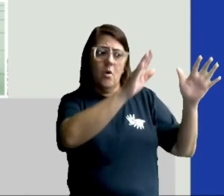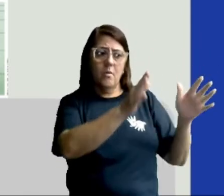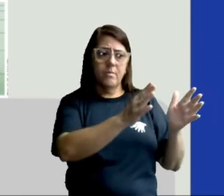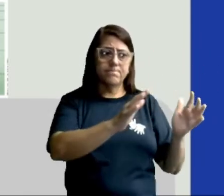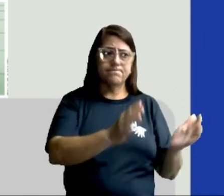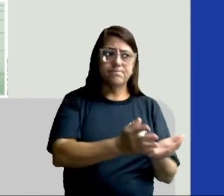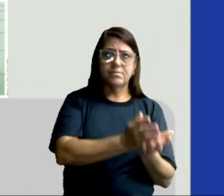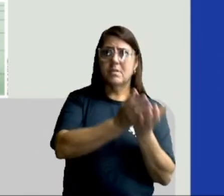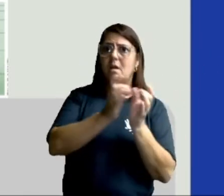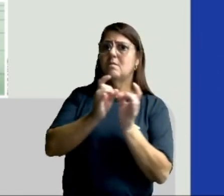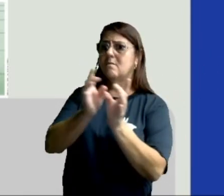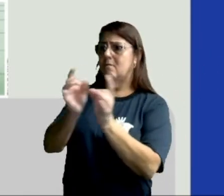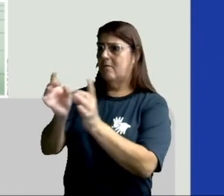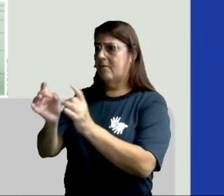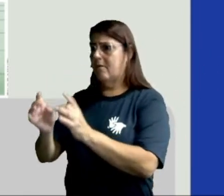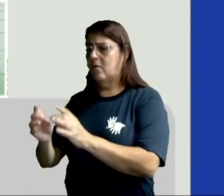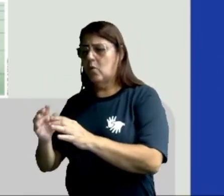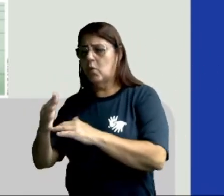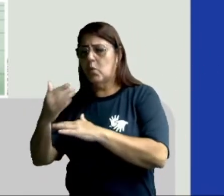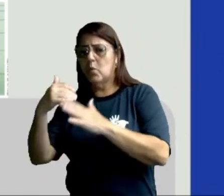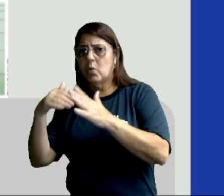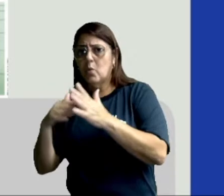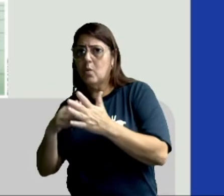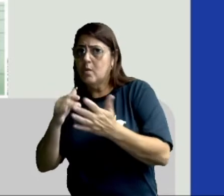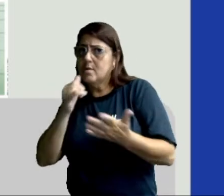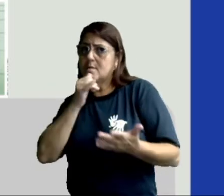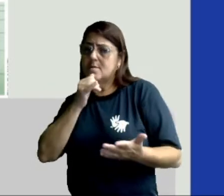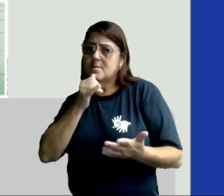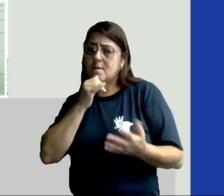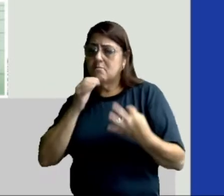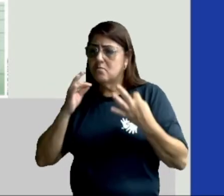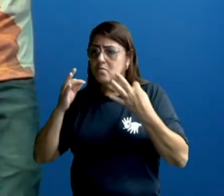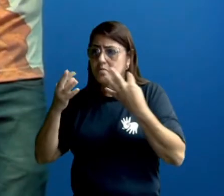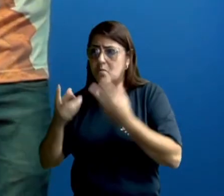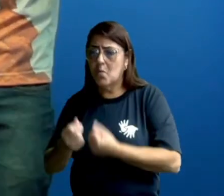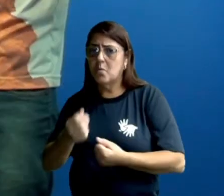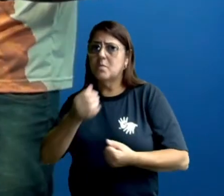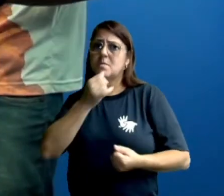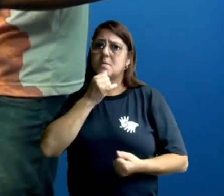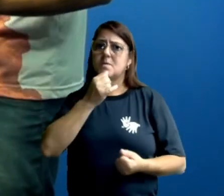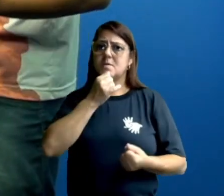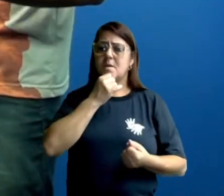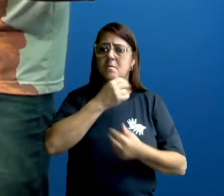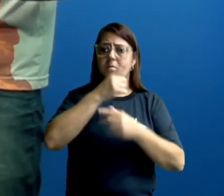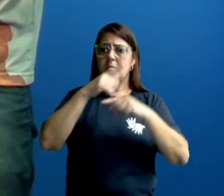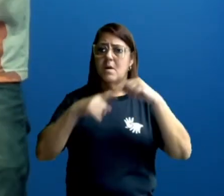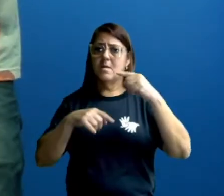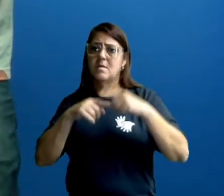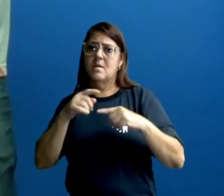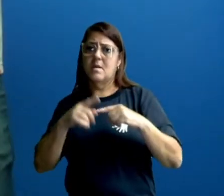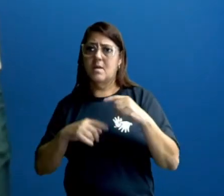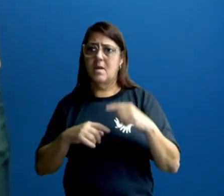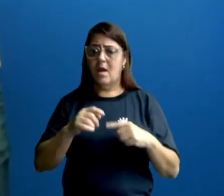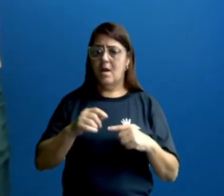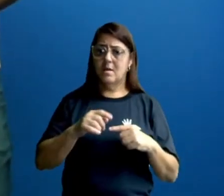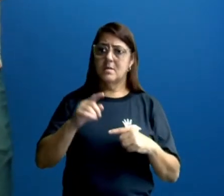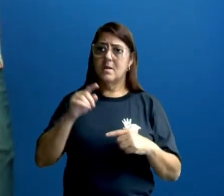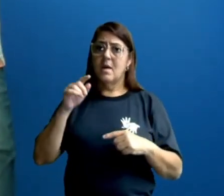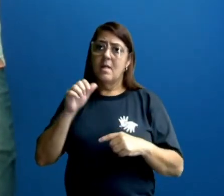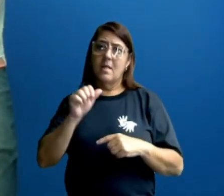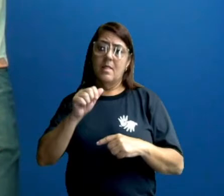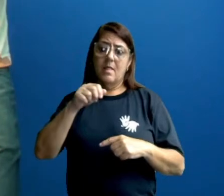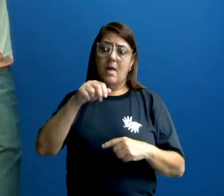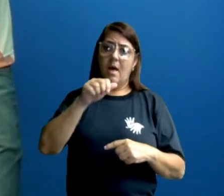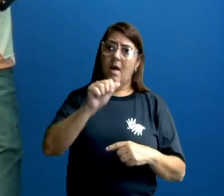Portanto, percebam, né, que todos esses exemplos aí que eu dei para vocês são de materiais artificiais porque